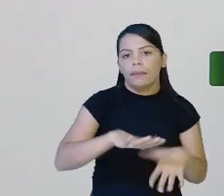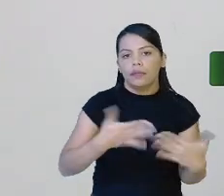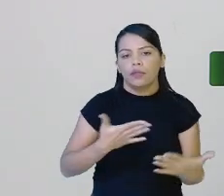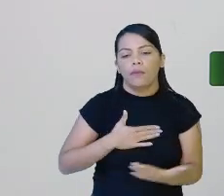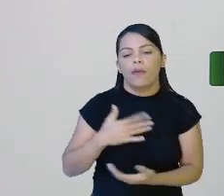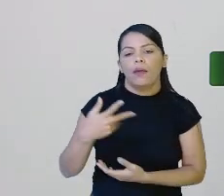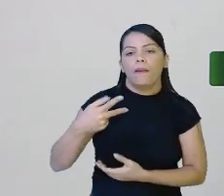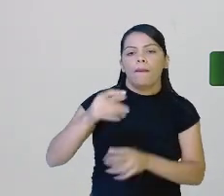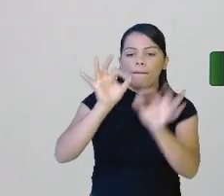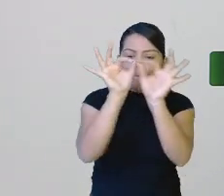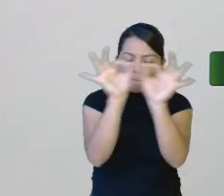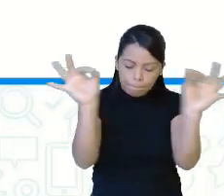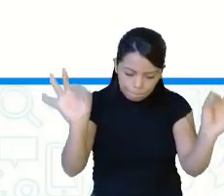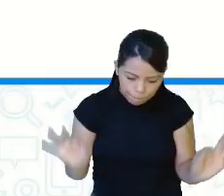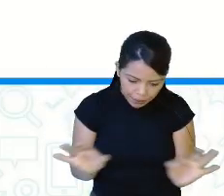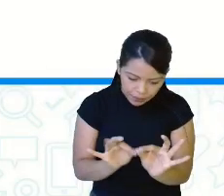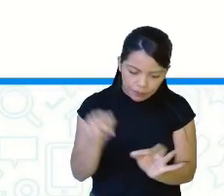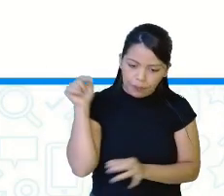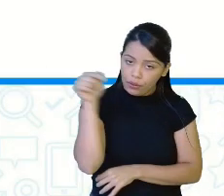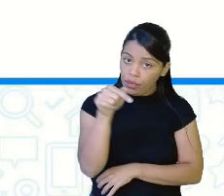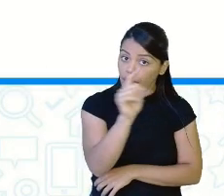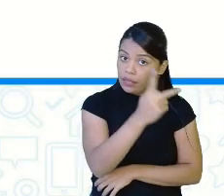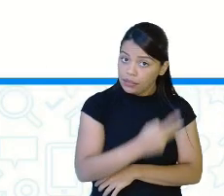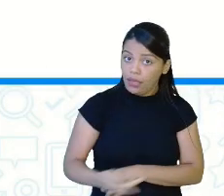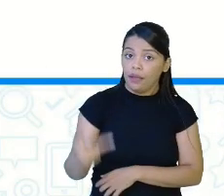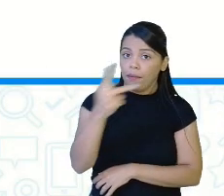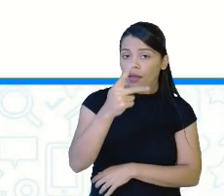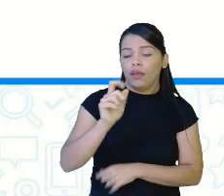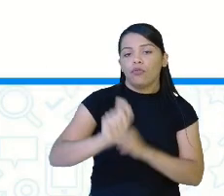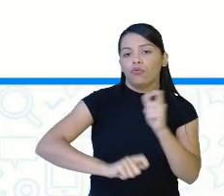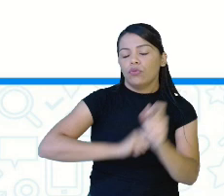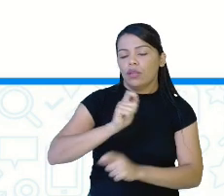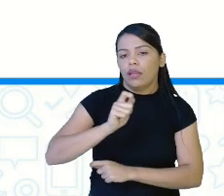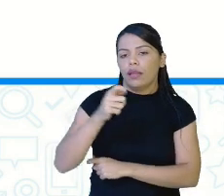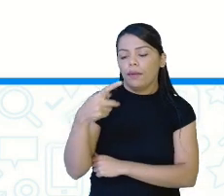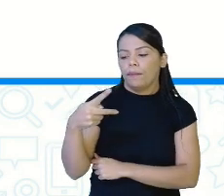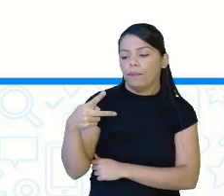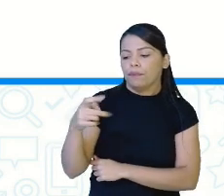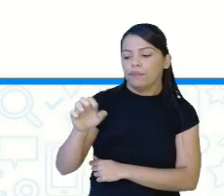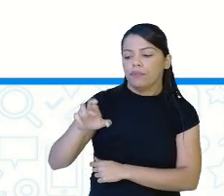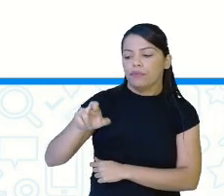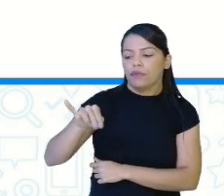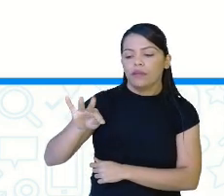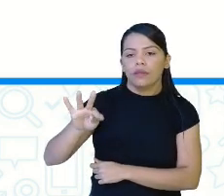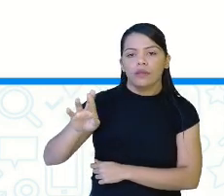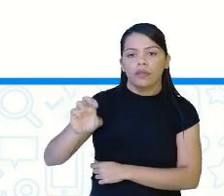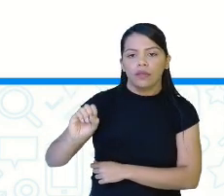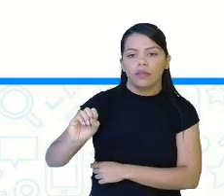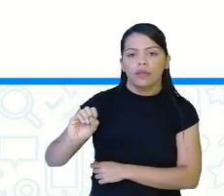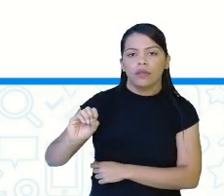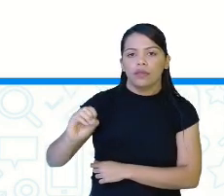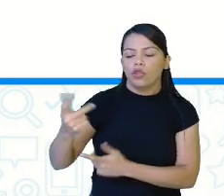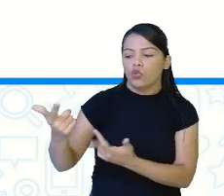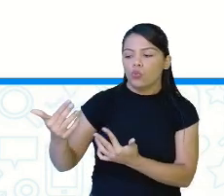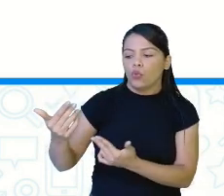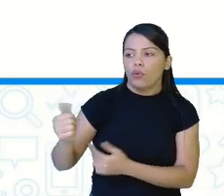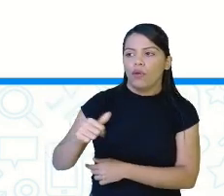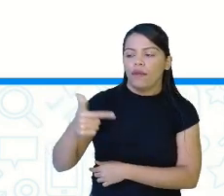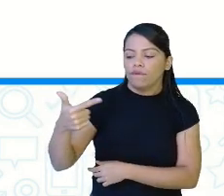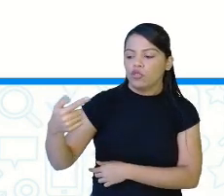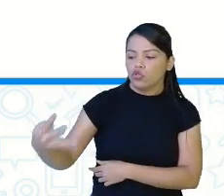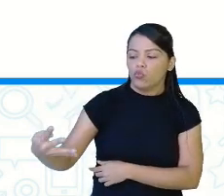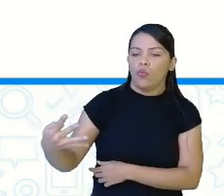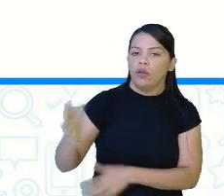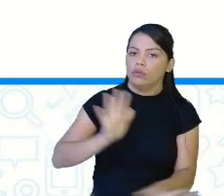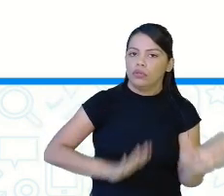perímetro dessa figura, tudo depende da figura que a gente vai fazer o cálculo. No nosso caso aqui,